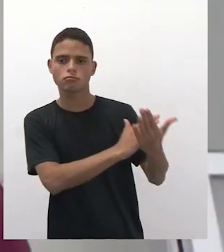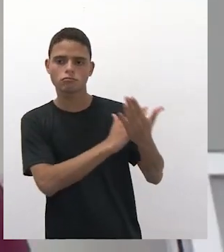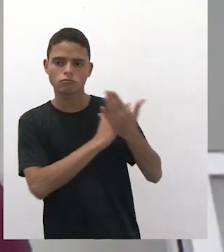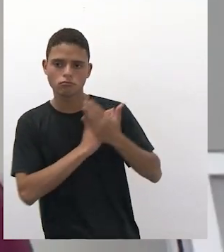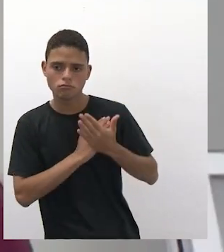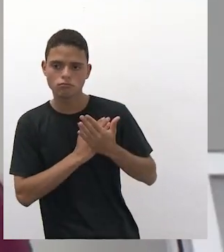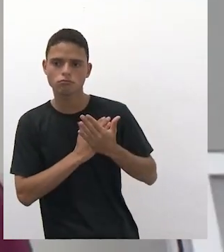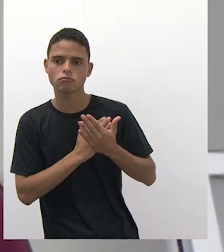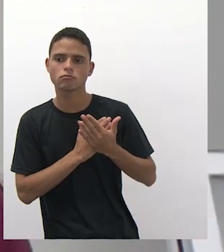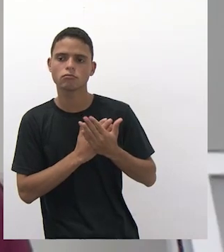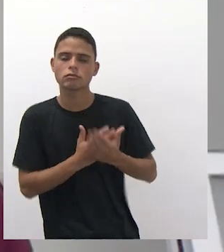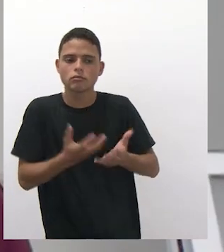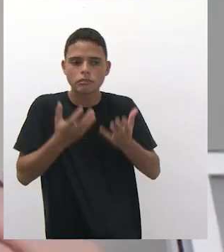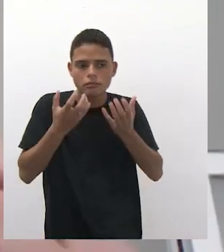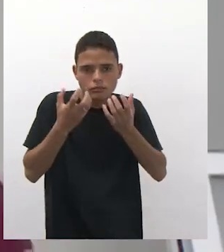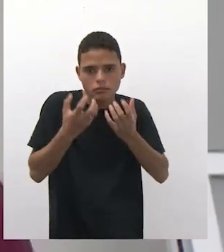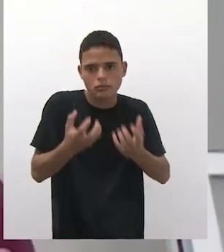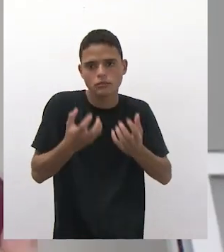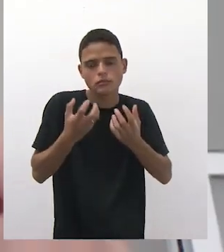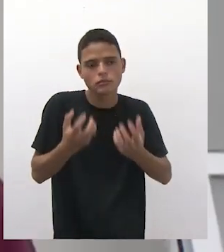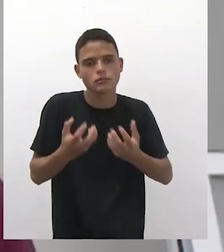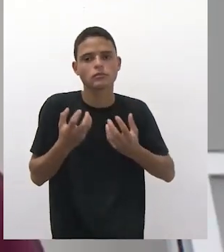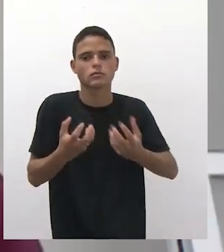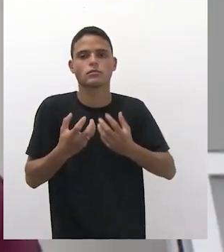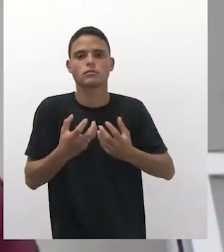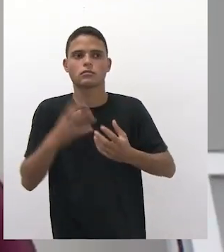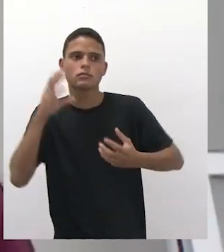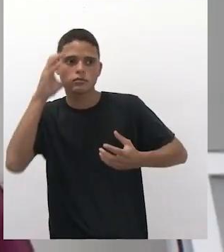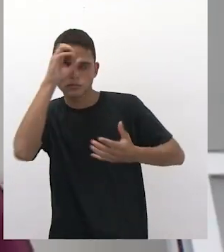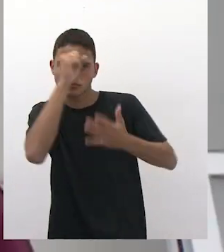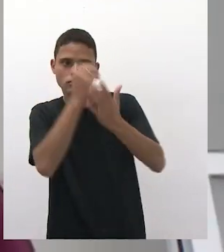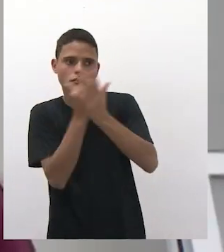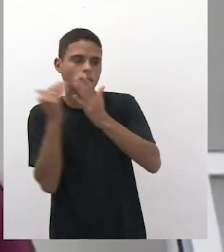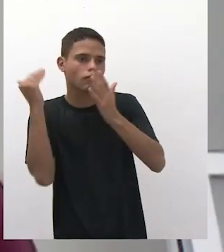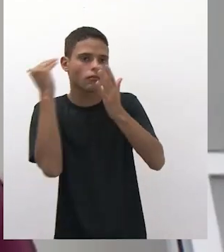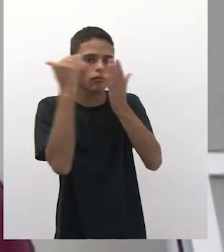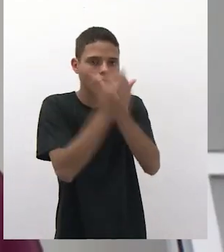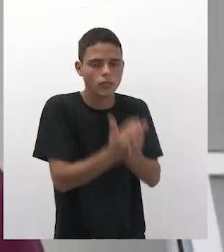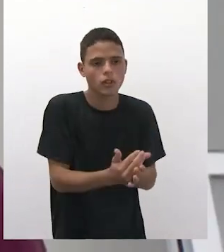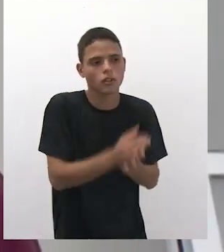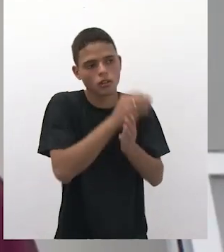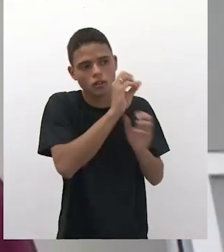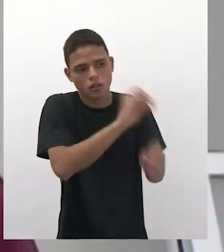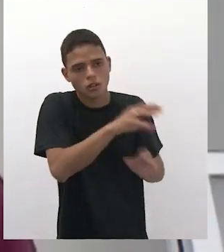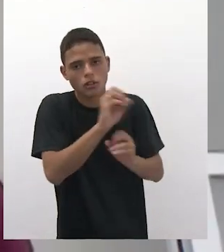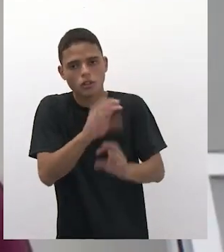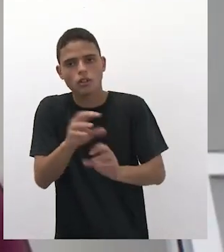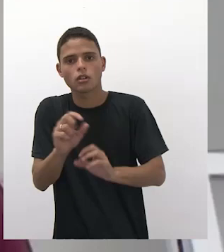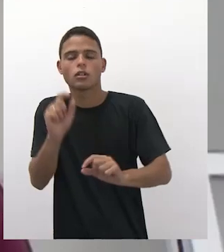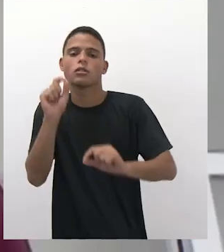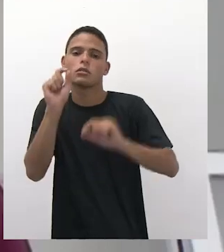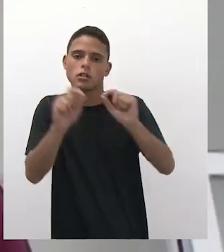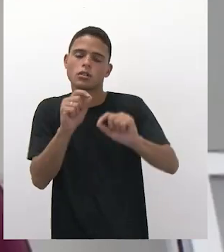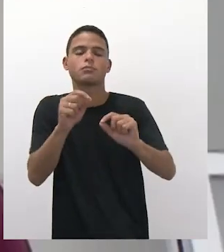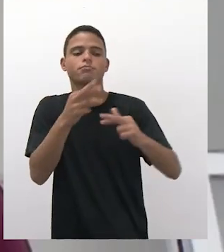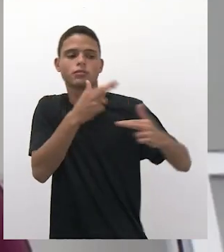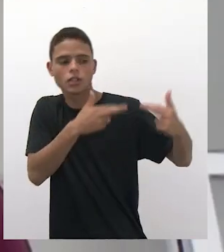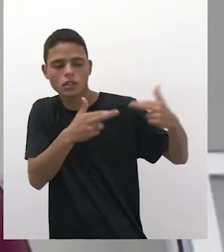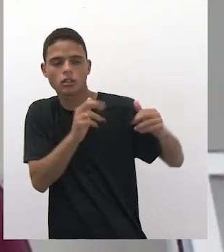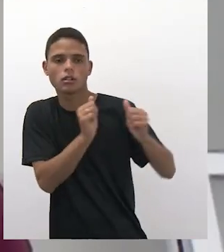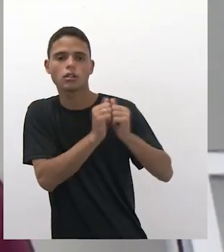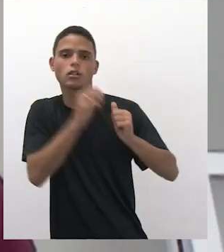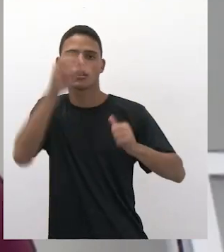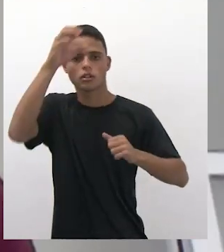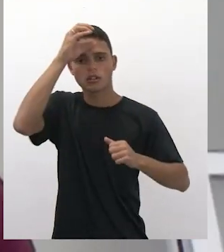viver, a desejar o magistério, foi minha relação com meu tio, né?